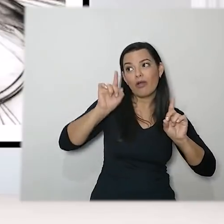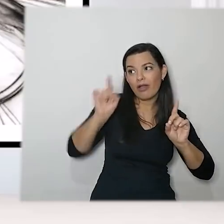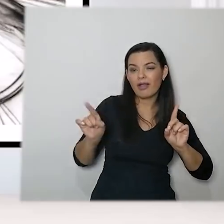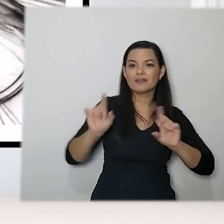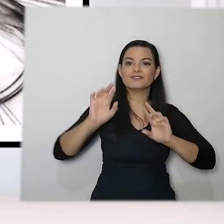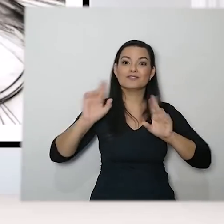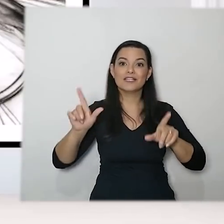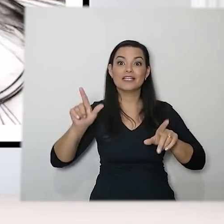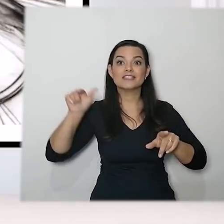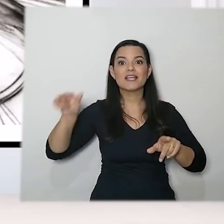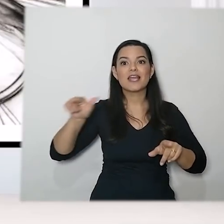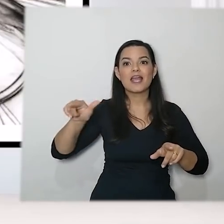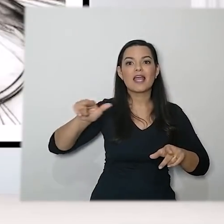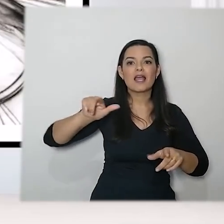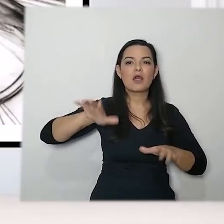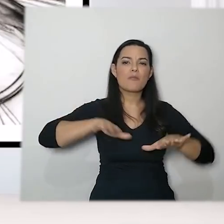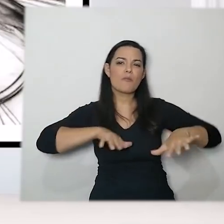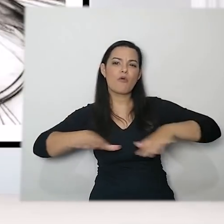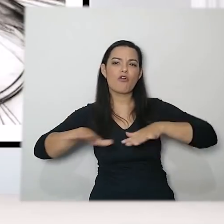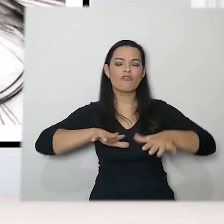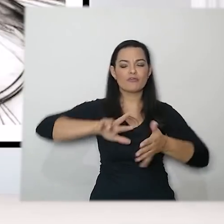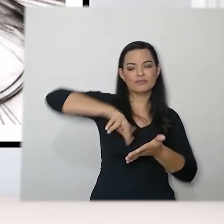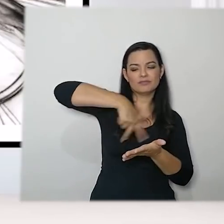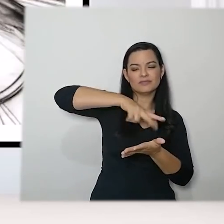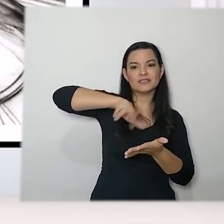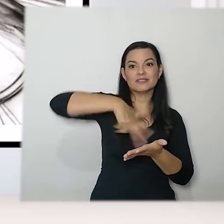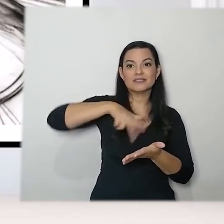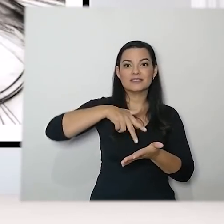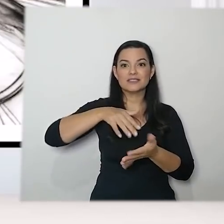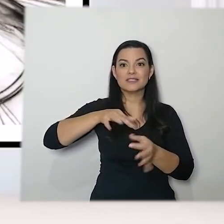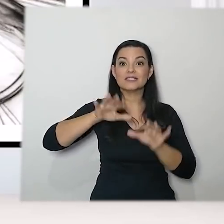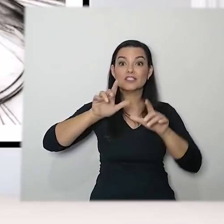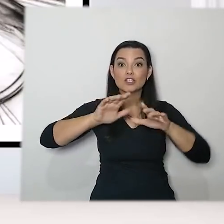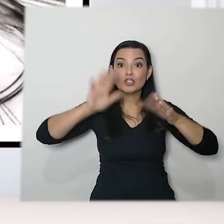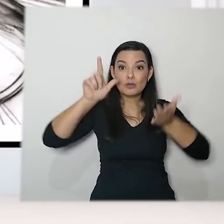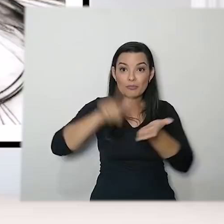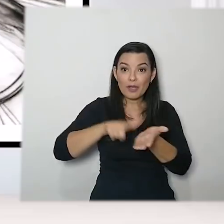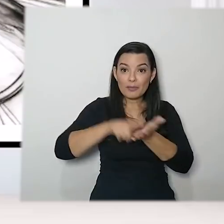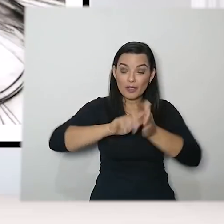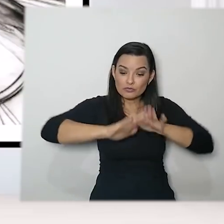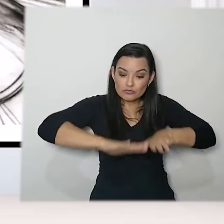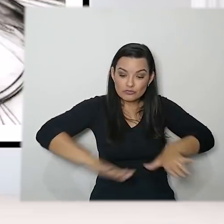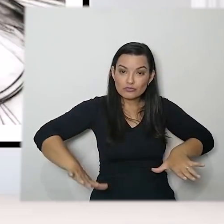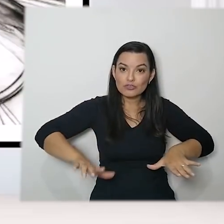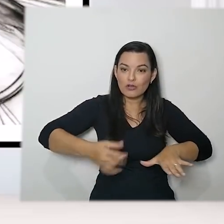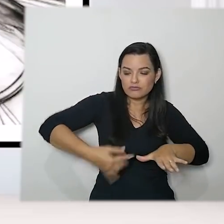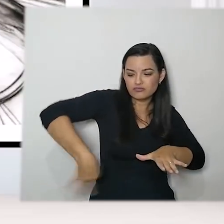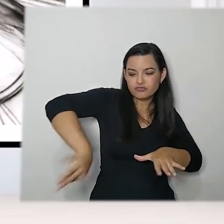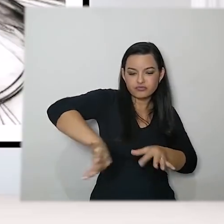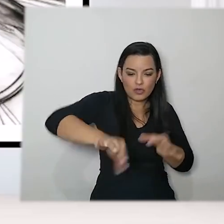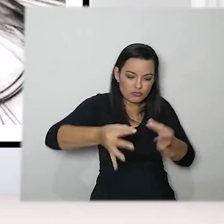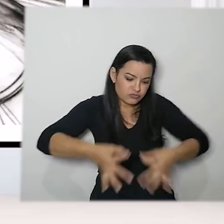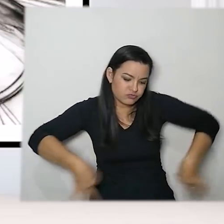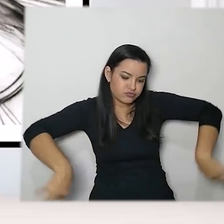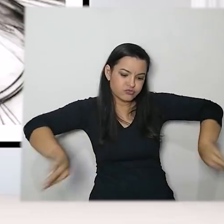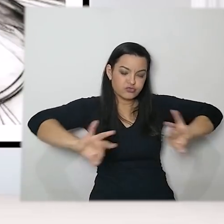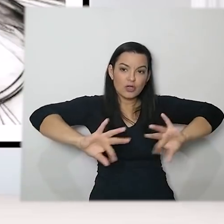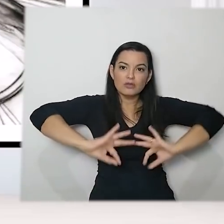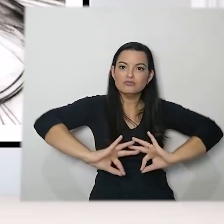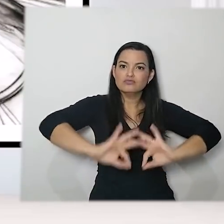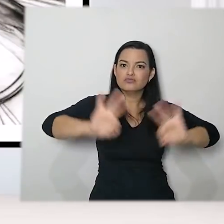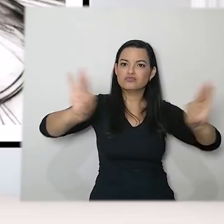movimenta com os seus passos de dança, ela risca o papel no chão. Dessa forma, deitada,